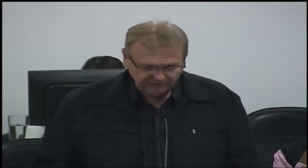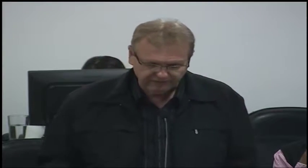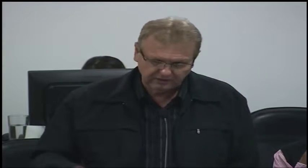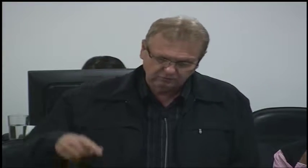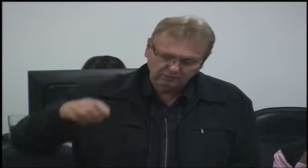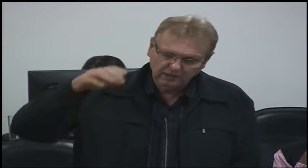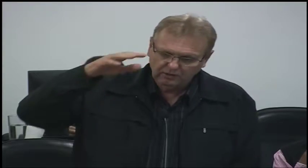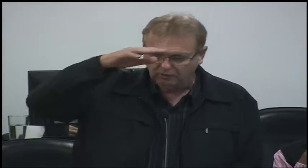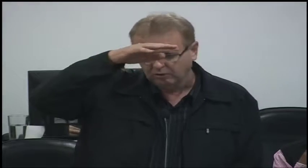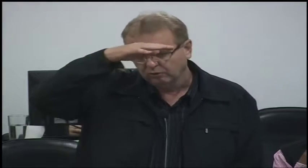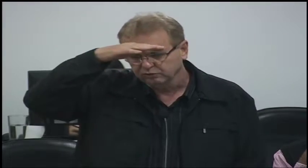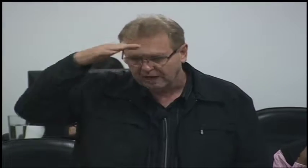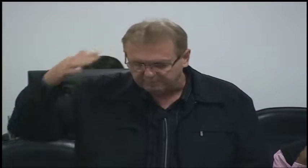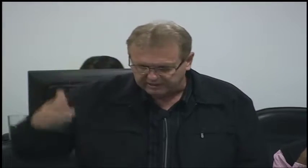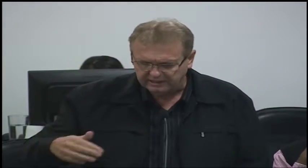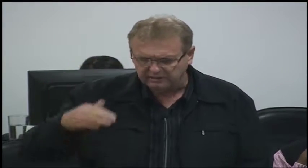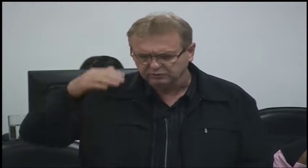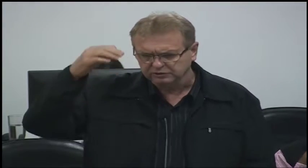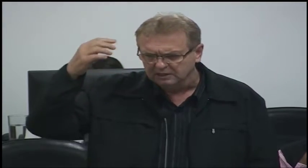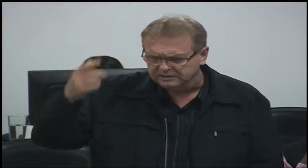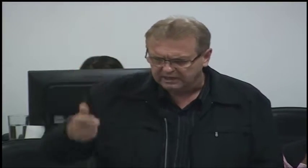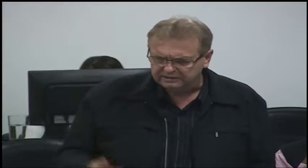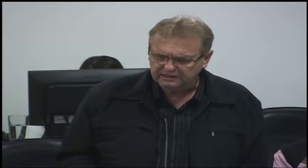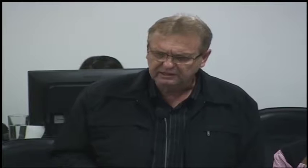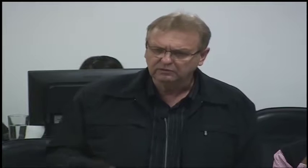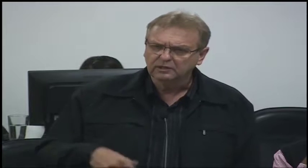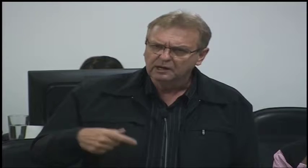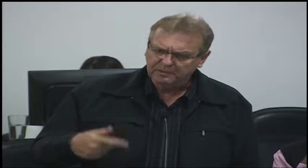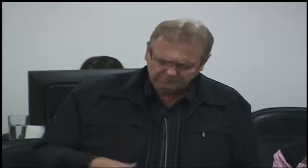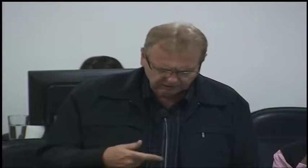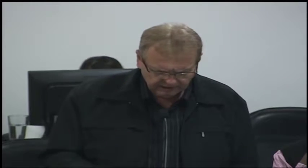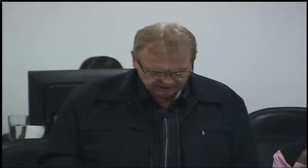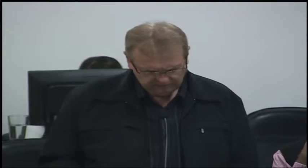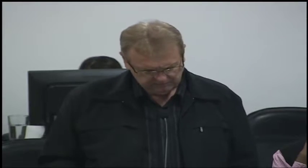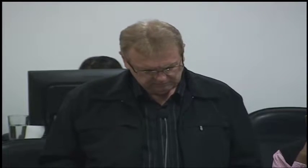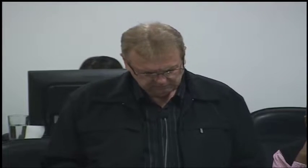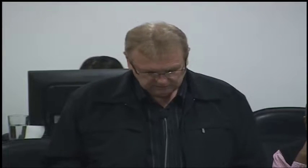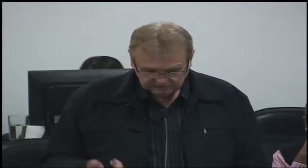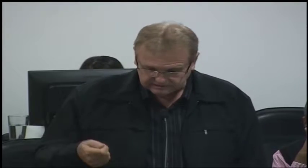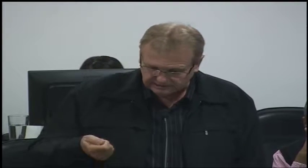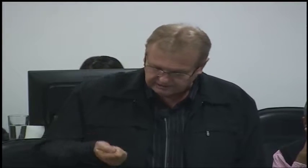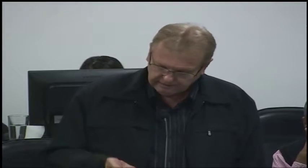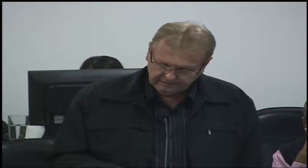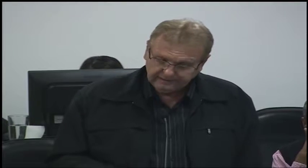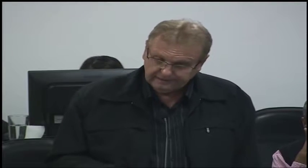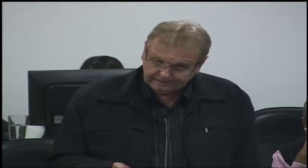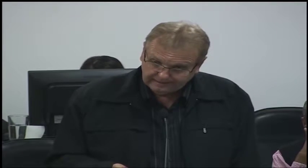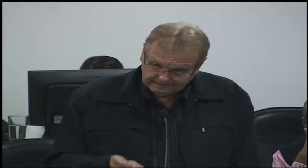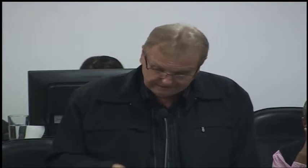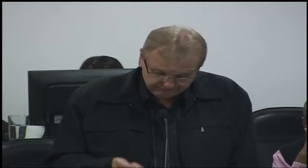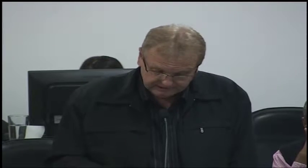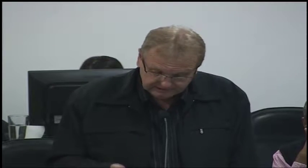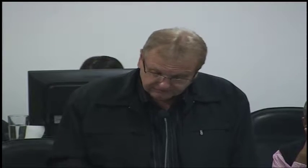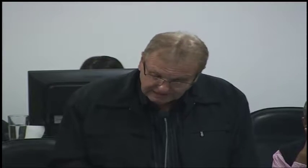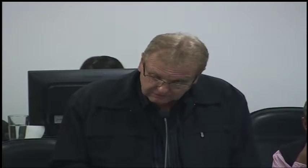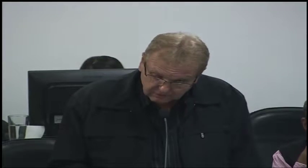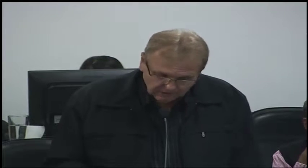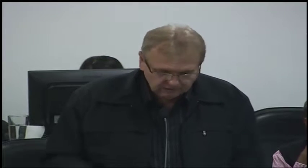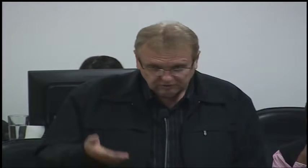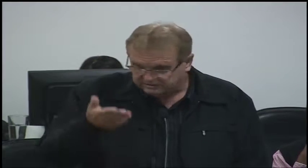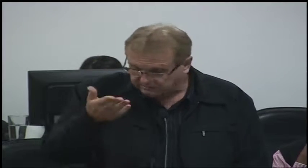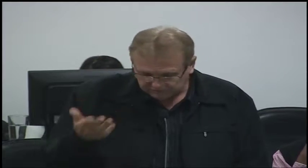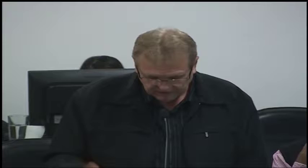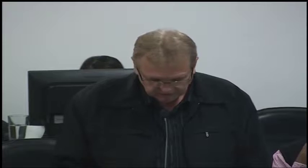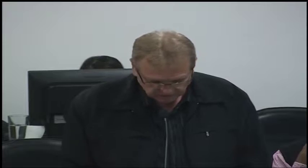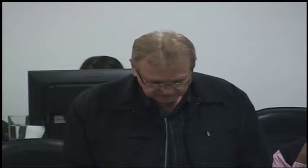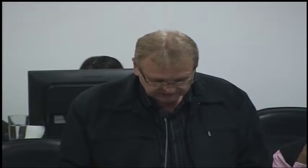que ter feito os abrigos certinho para poder ser efetivado,